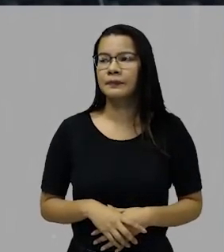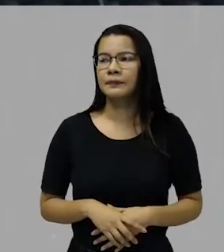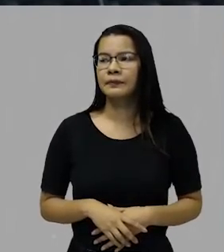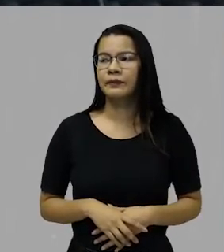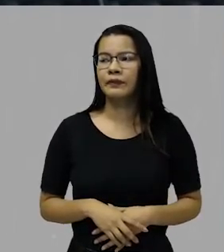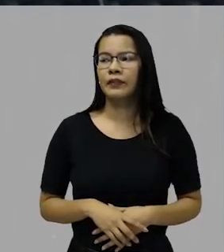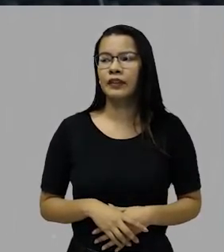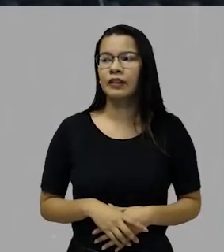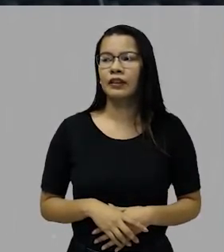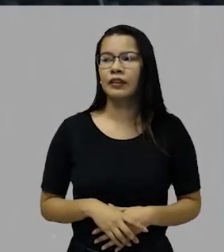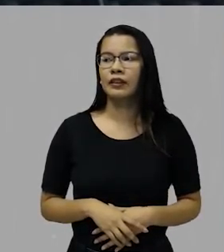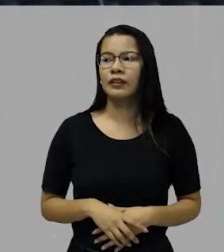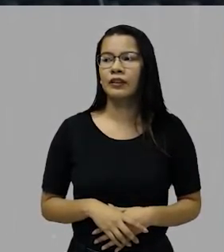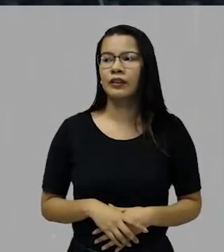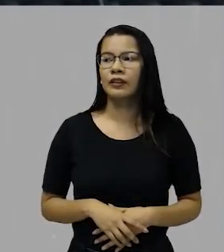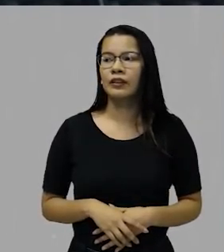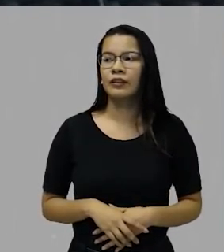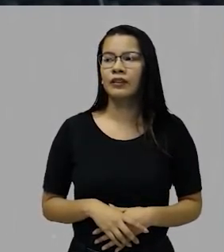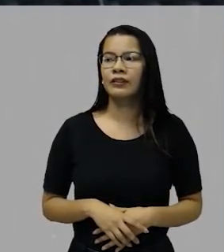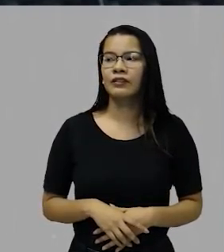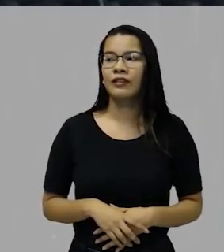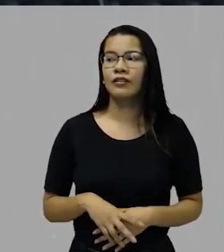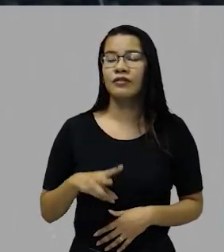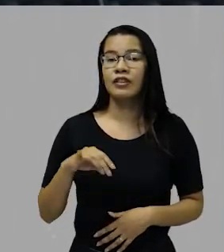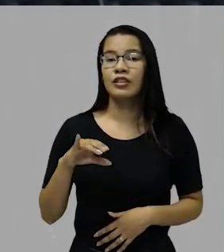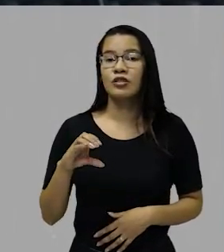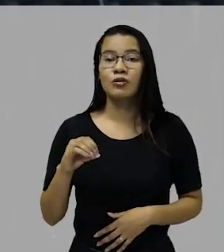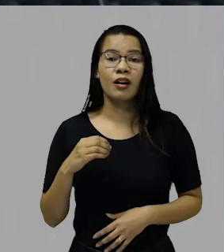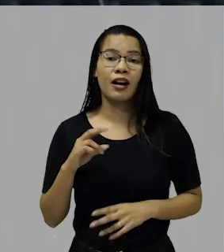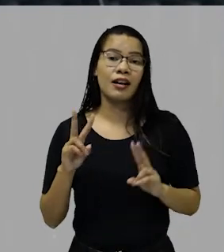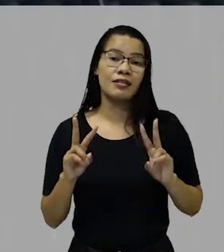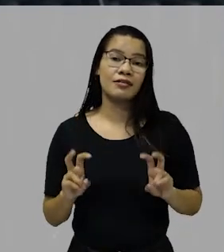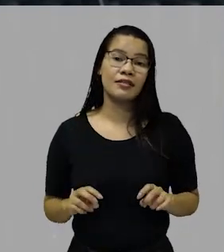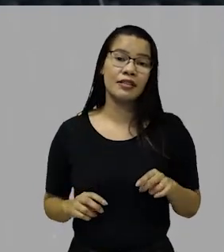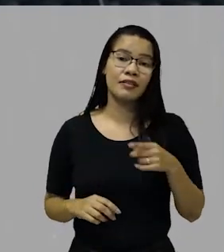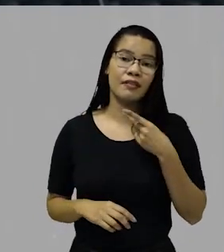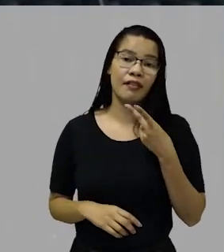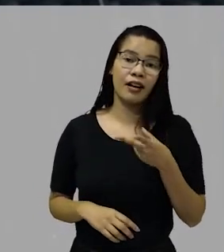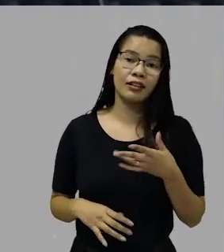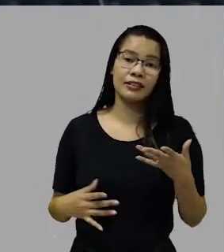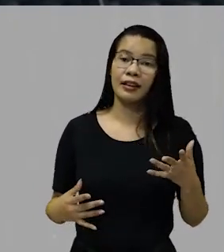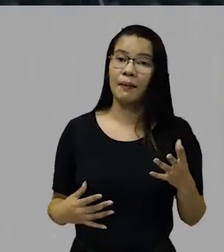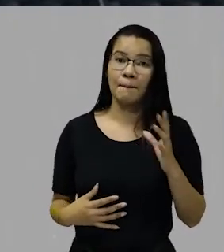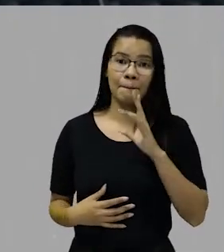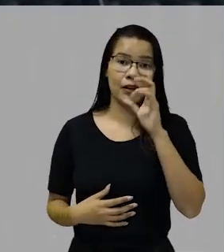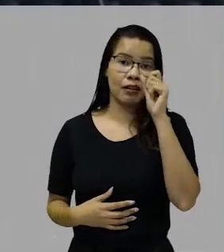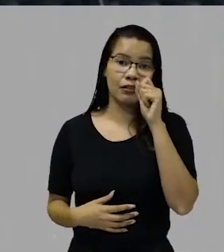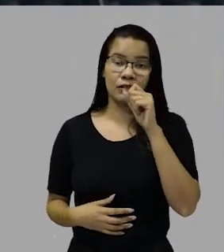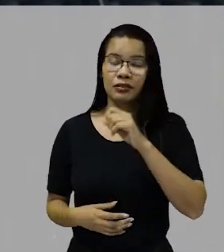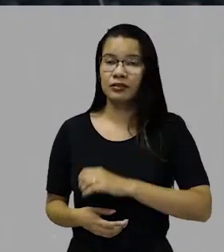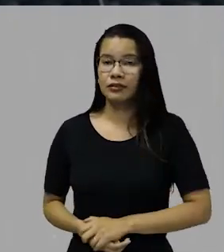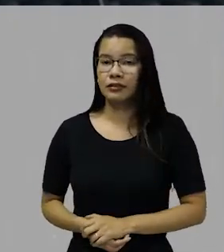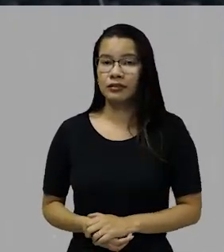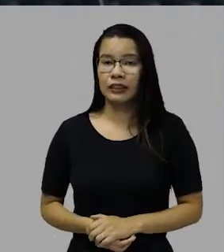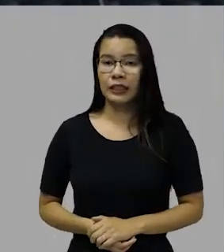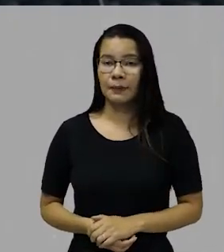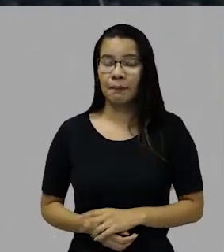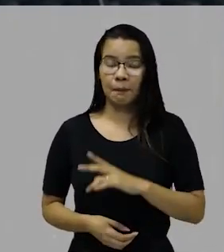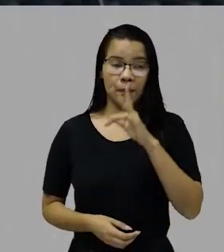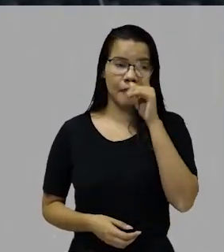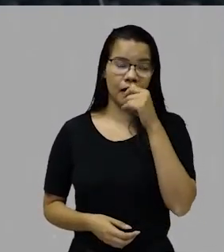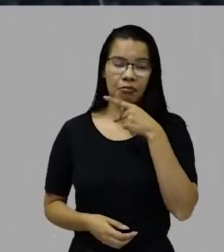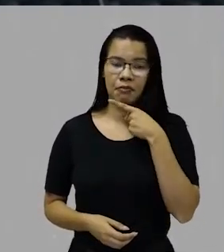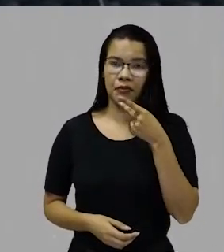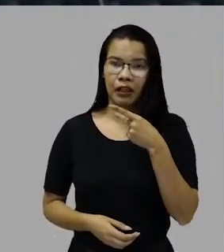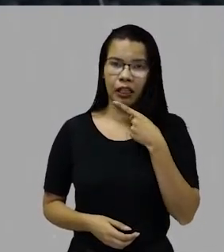Concordâncias erradas, né? Olha, eu acabei aqui, ó, vício. Às vezes você fala na pressa, pressa para